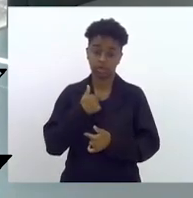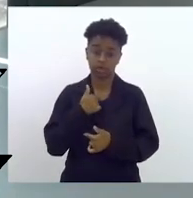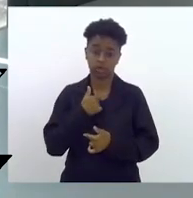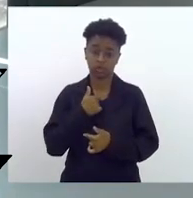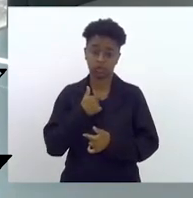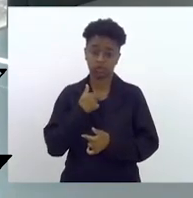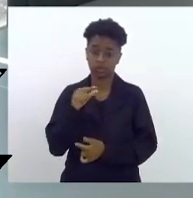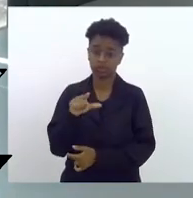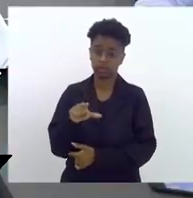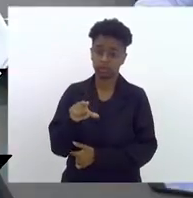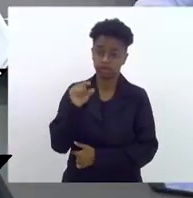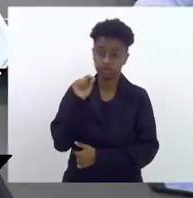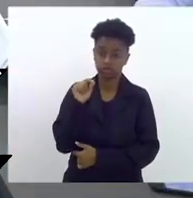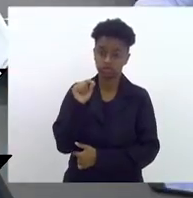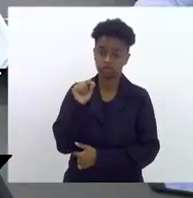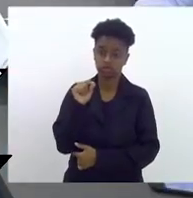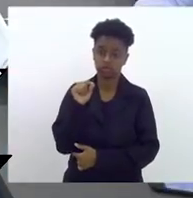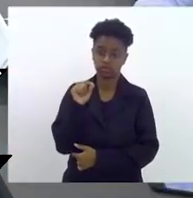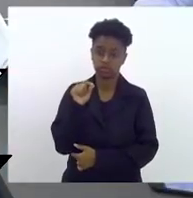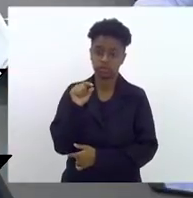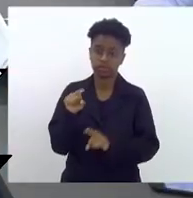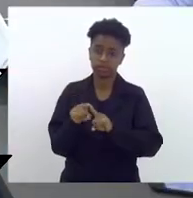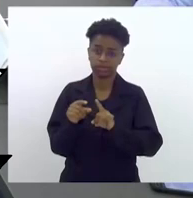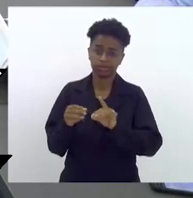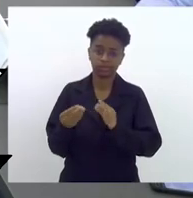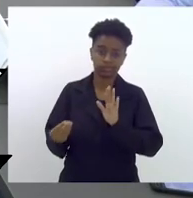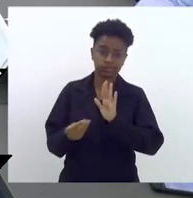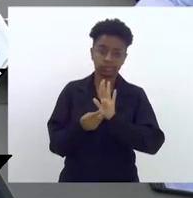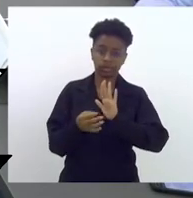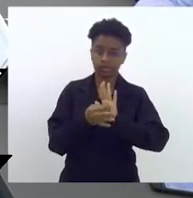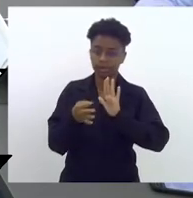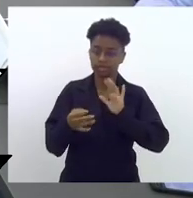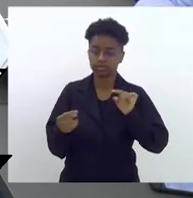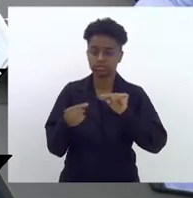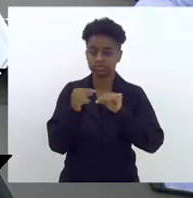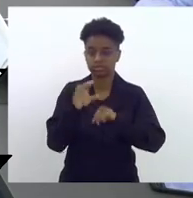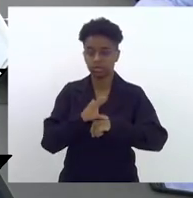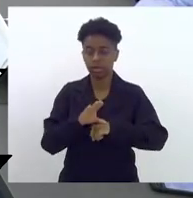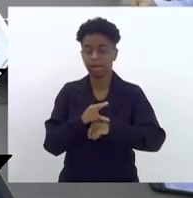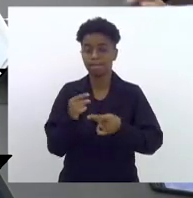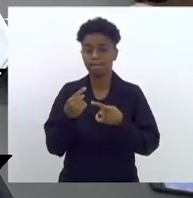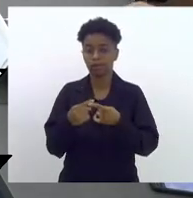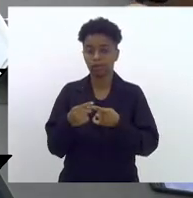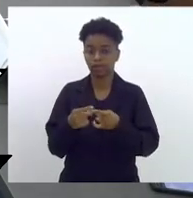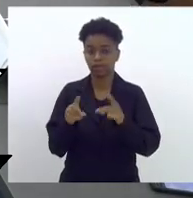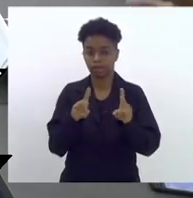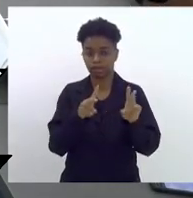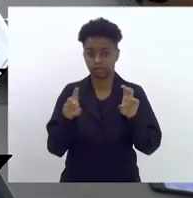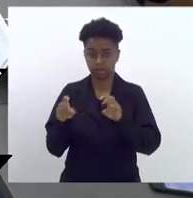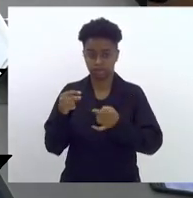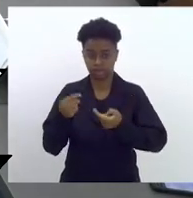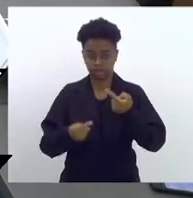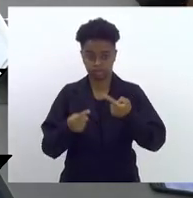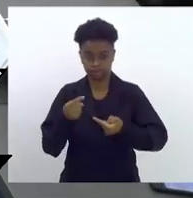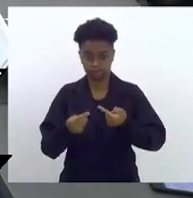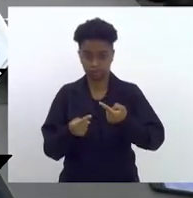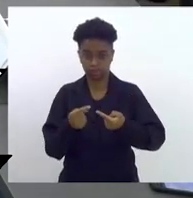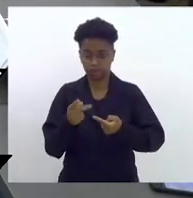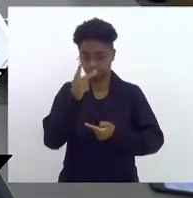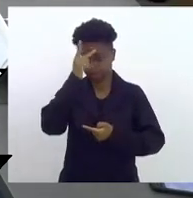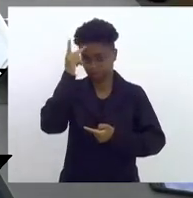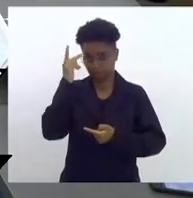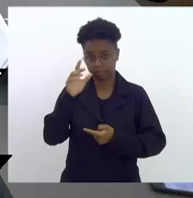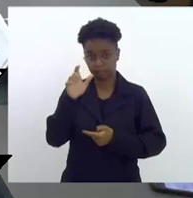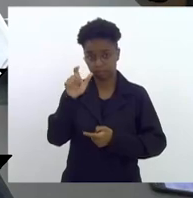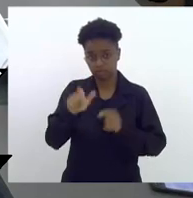tenho e nem o parecer pela constitucionalidade até porque a questão levantada da pessoa